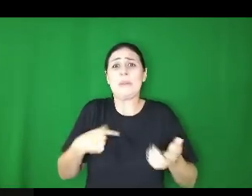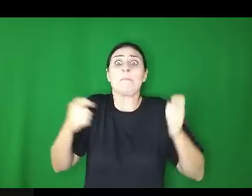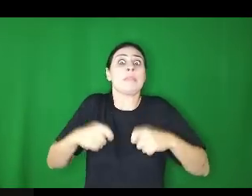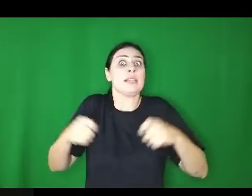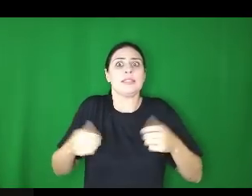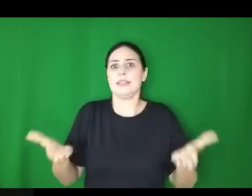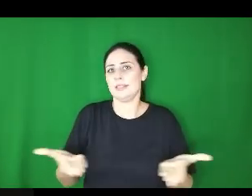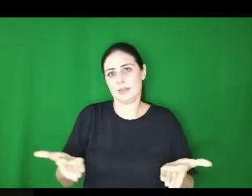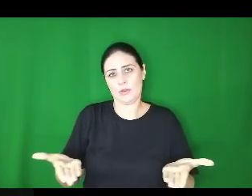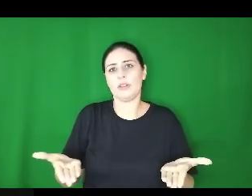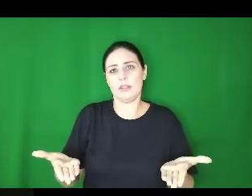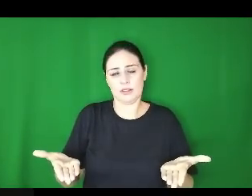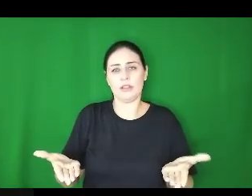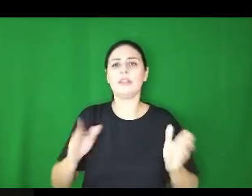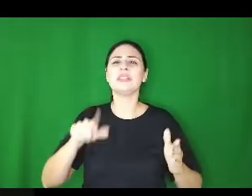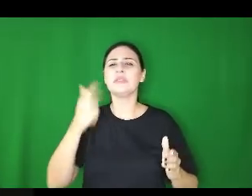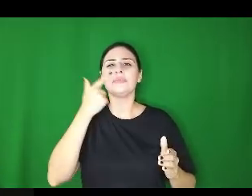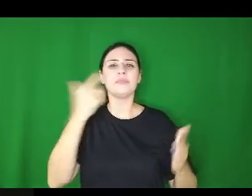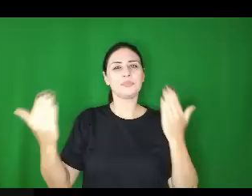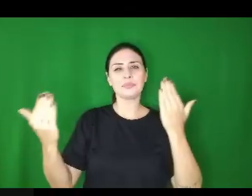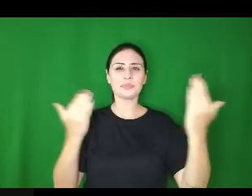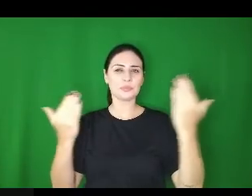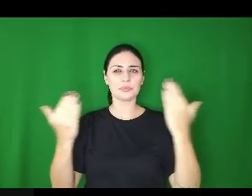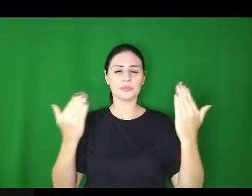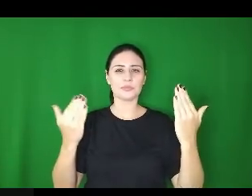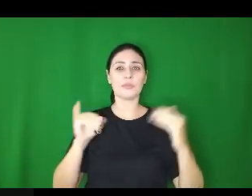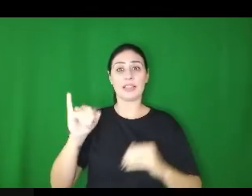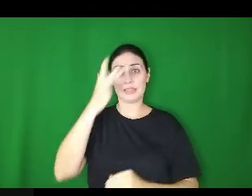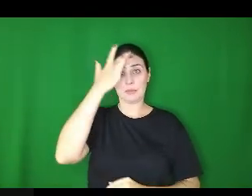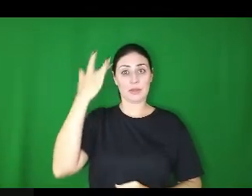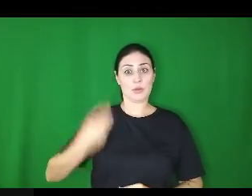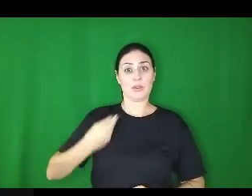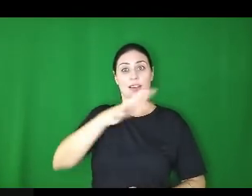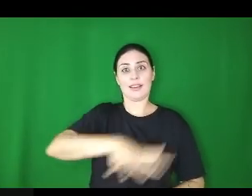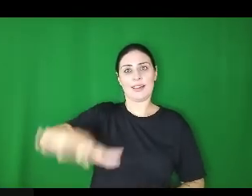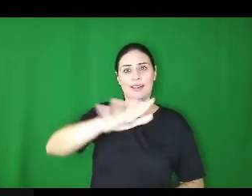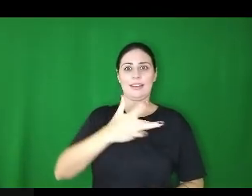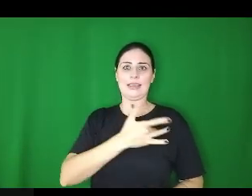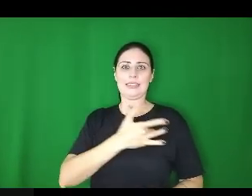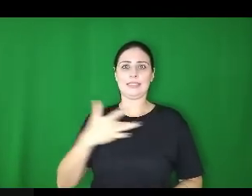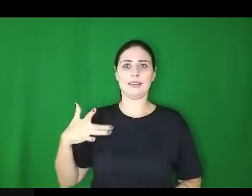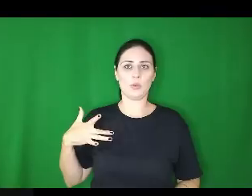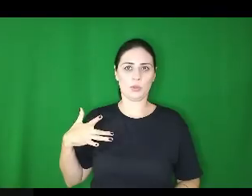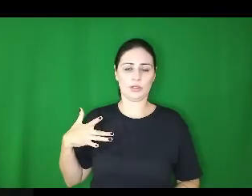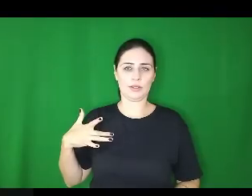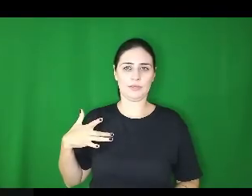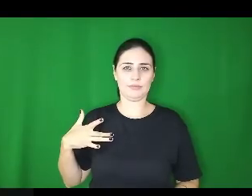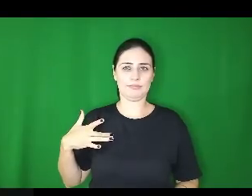outra coisa, eu já vi ela falando outra coisa, sim, era outra coisa em outro momento, em outro contexto, né? Então, nós estamos num momento